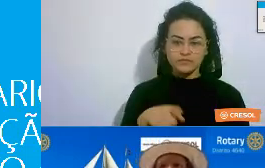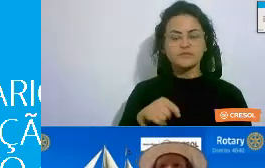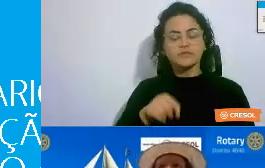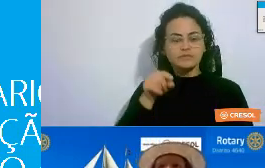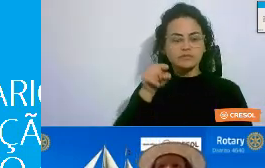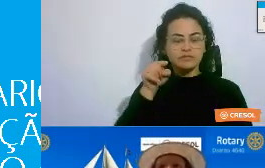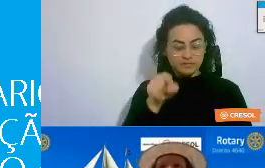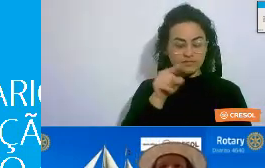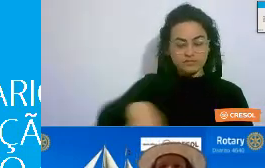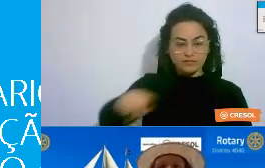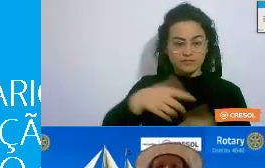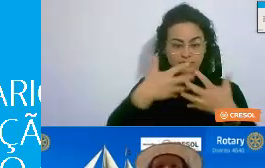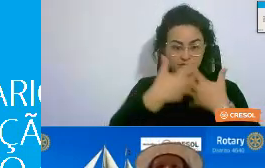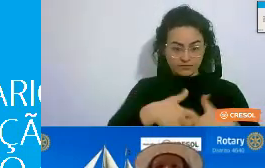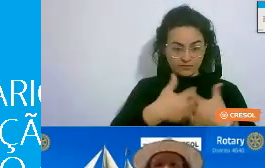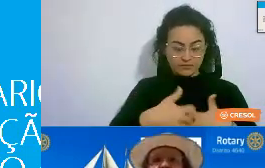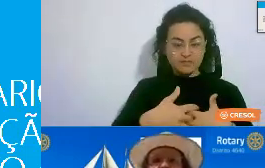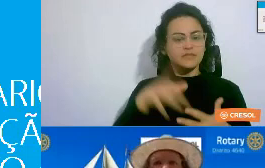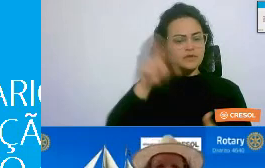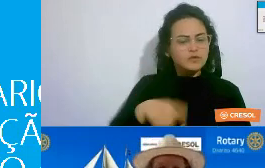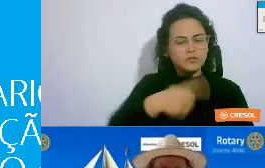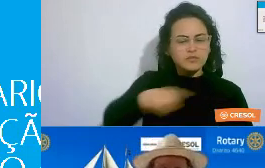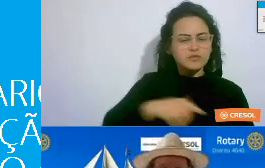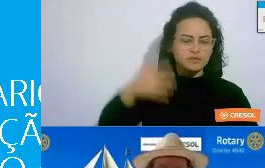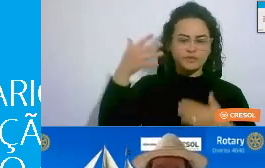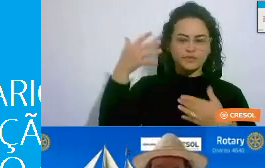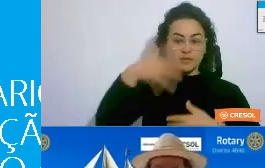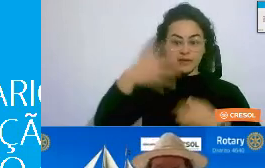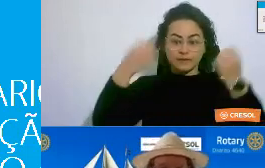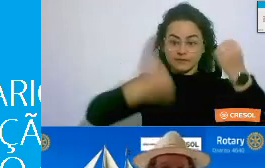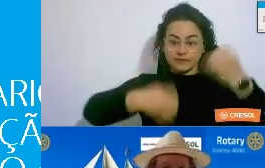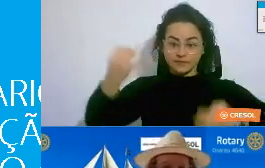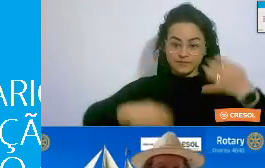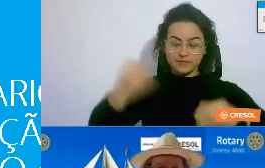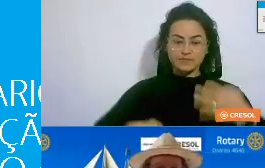rotarianos, tudo que vocês ouviram aqui na reunião de hoje,